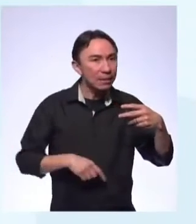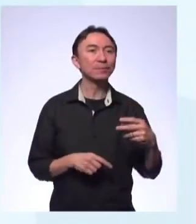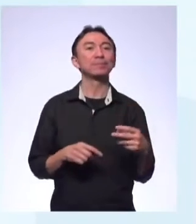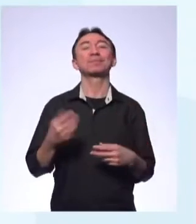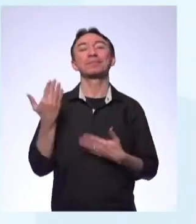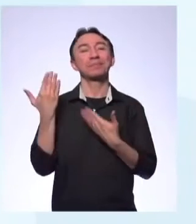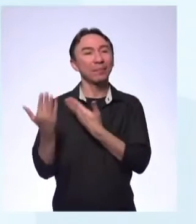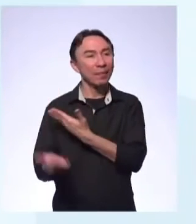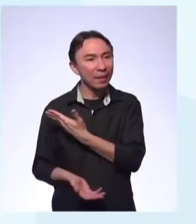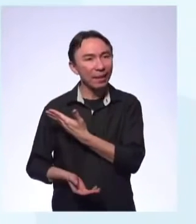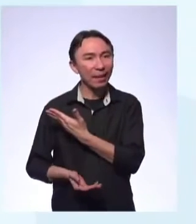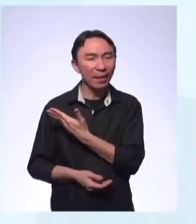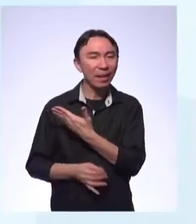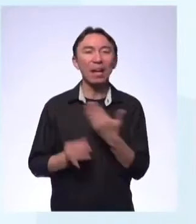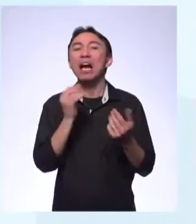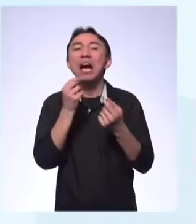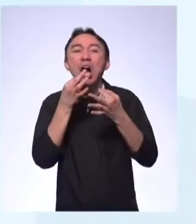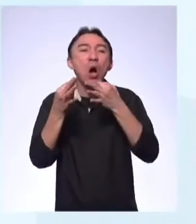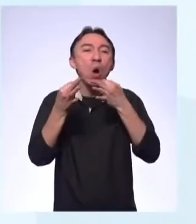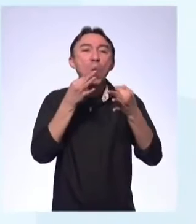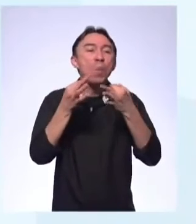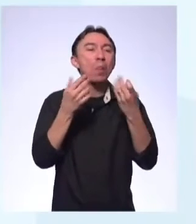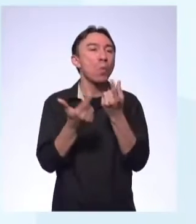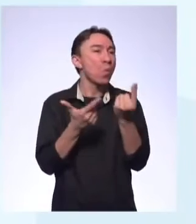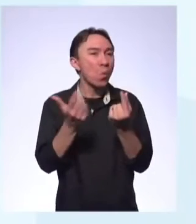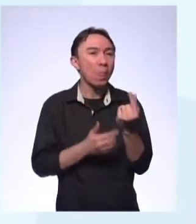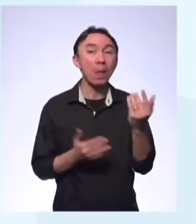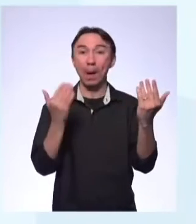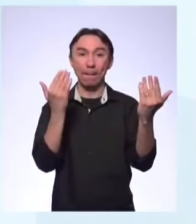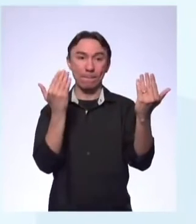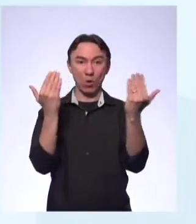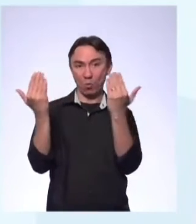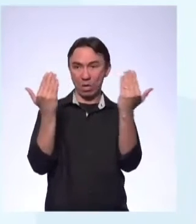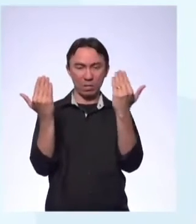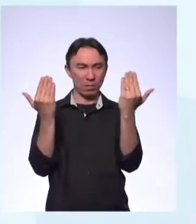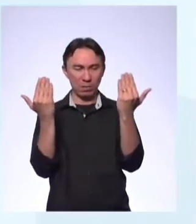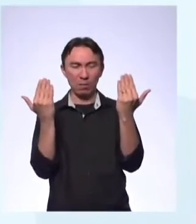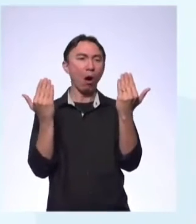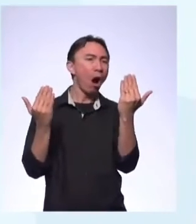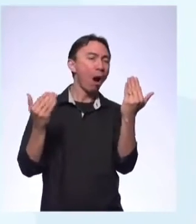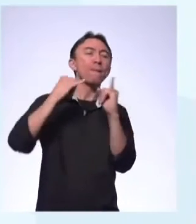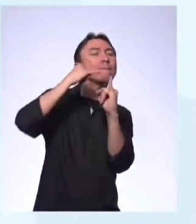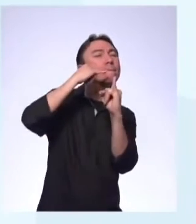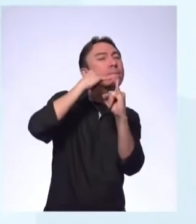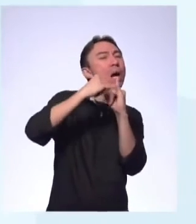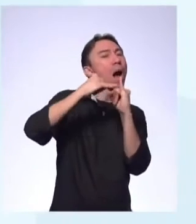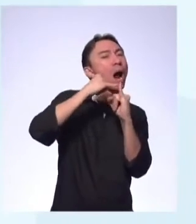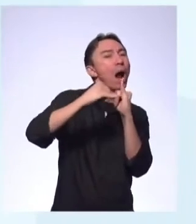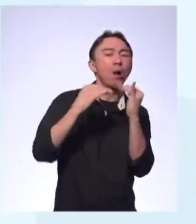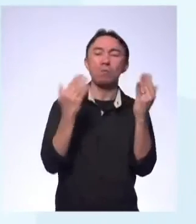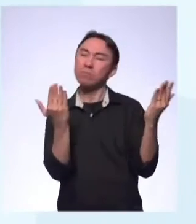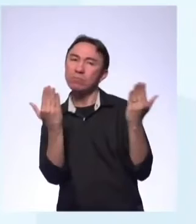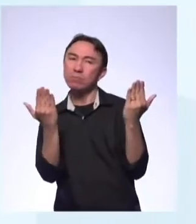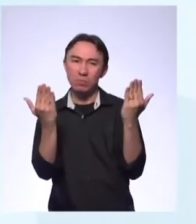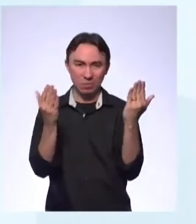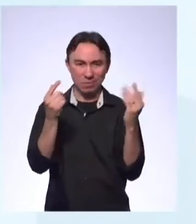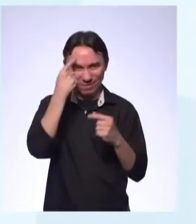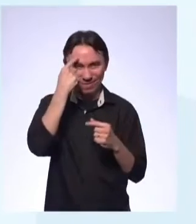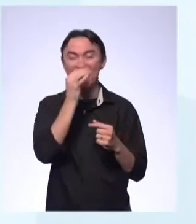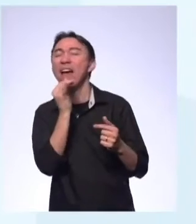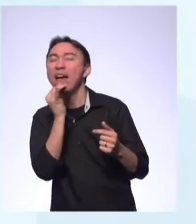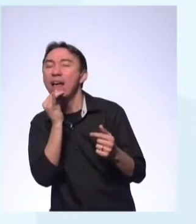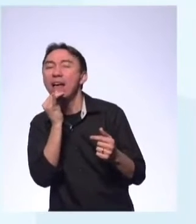comparação pretende convencer com base em fatores de semelhança ou se faz analogia